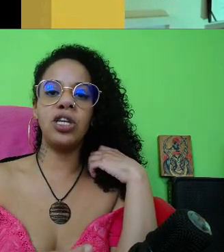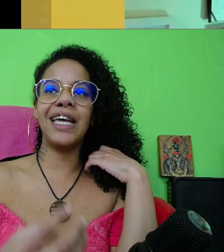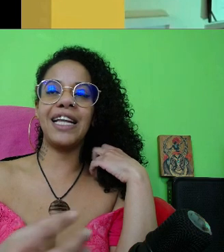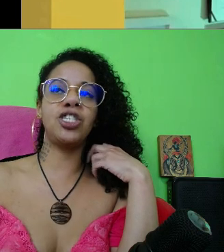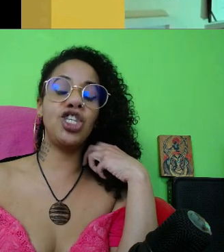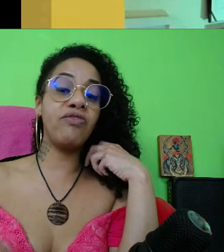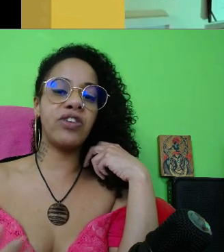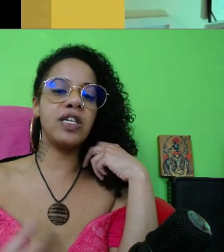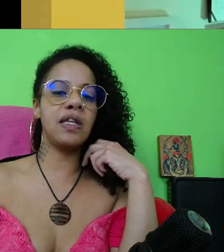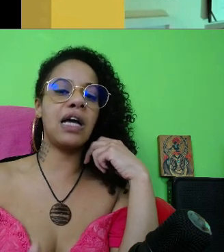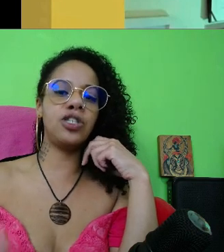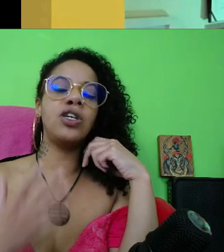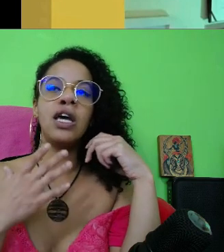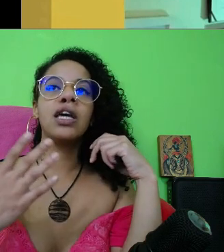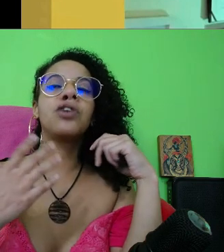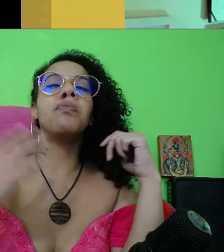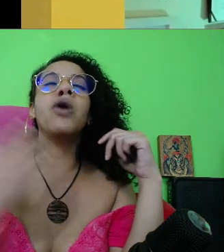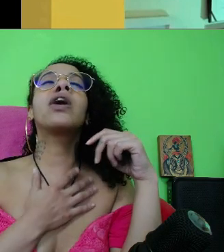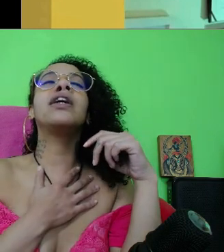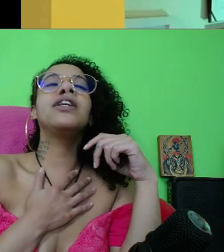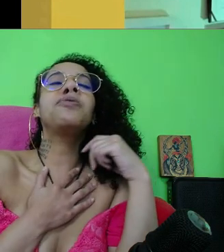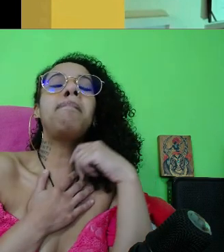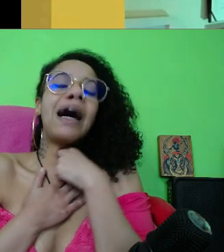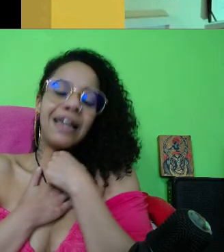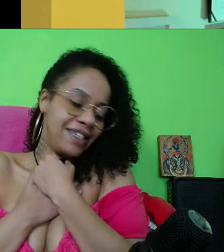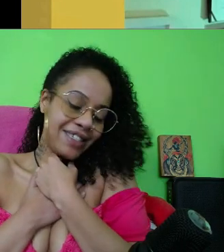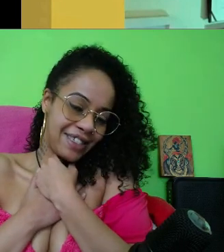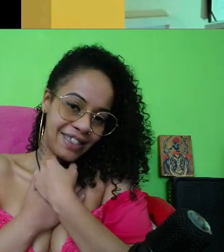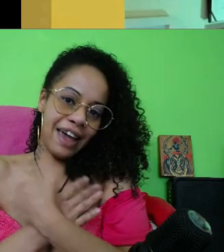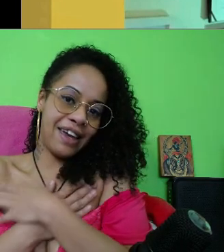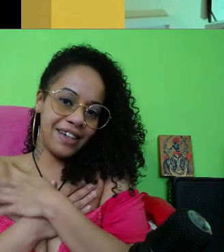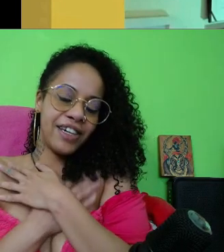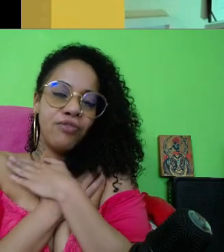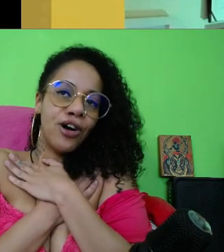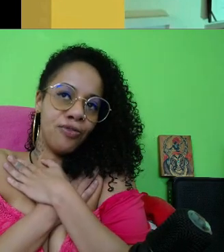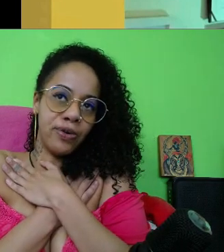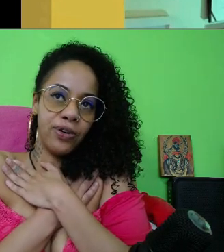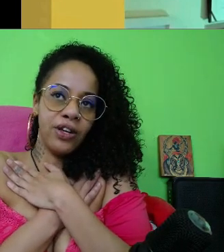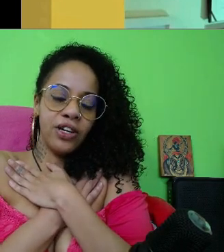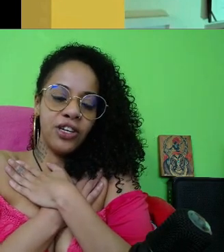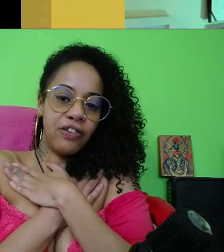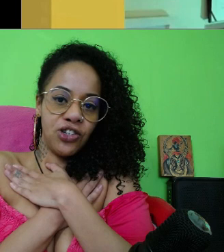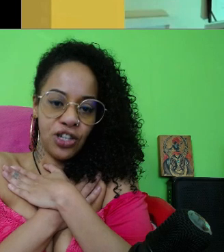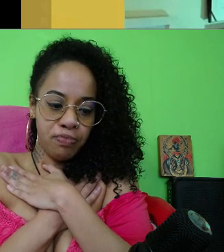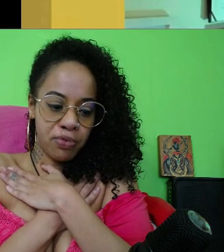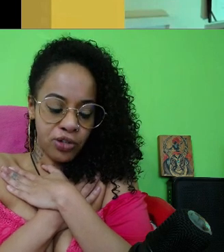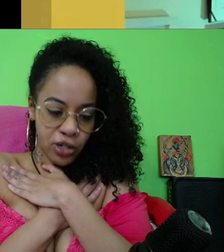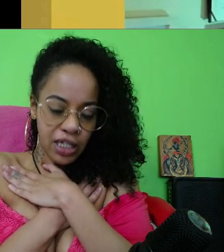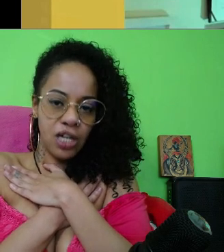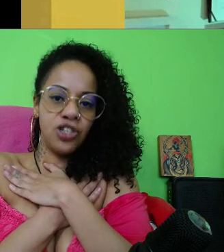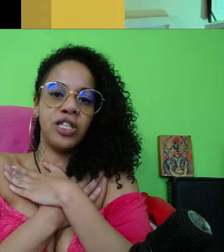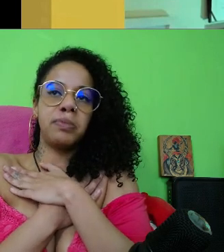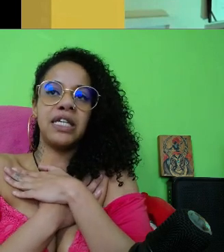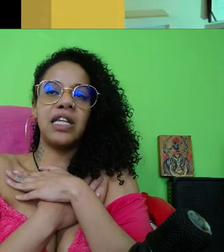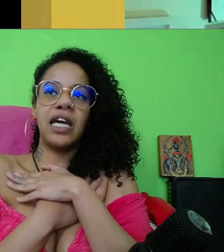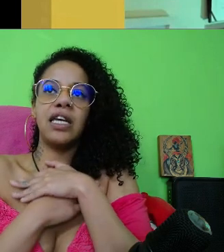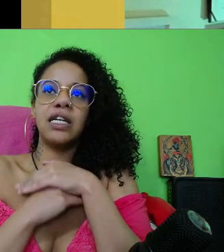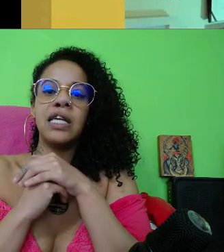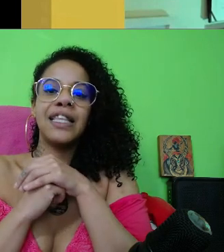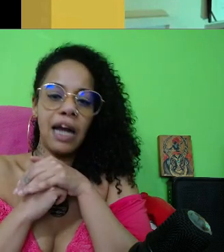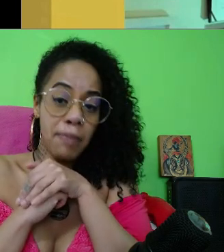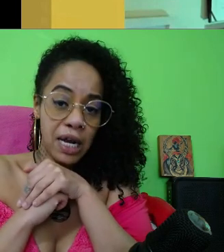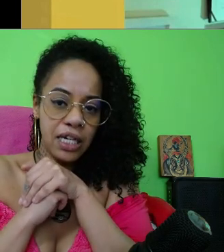realidade e da diversidade que o meu querido país tem que eu amo já viajei por todas as regiões